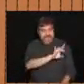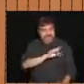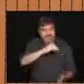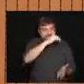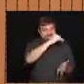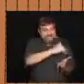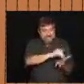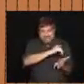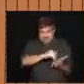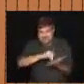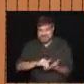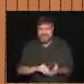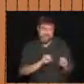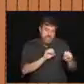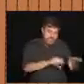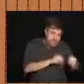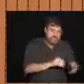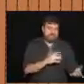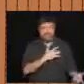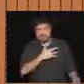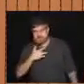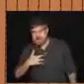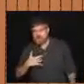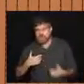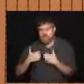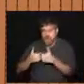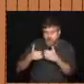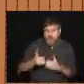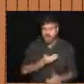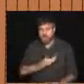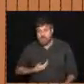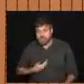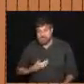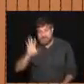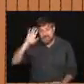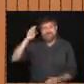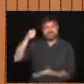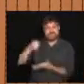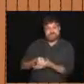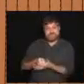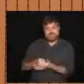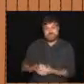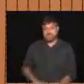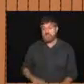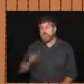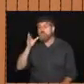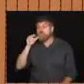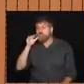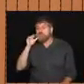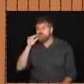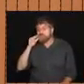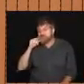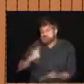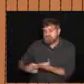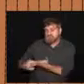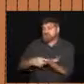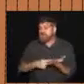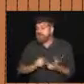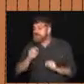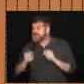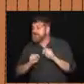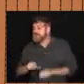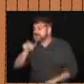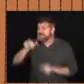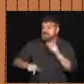secretaria, educação, saúde, transporte, vai decidir no seu quadro de funcionários quais as pessoas que